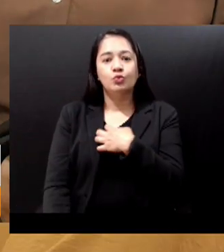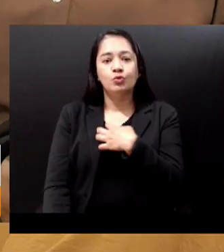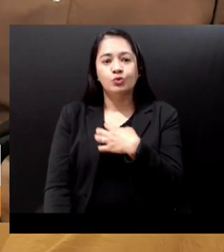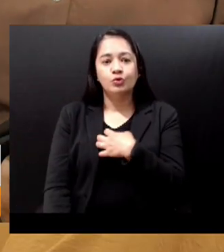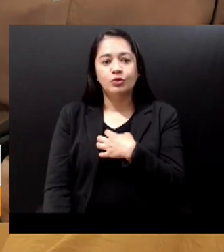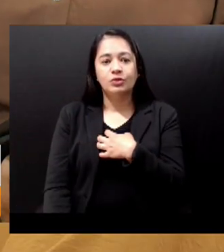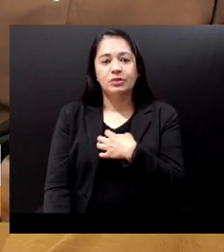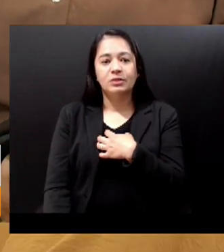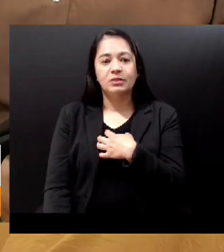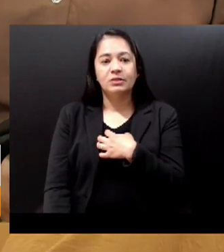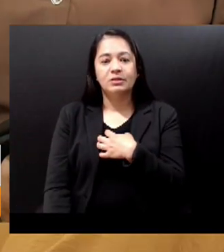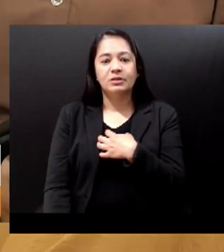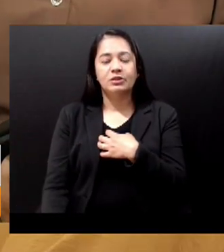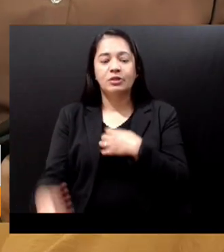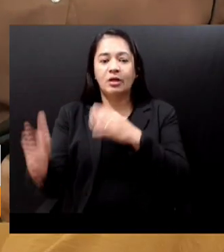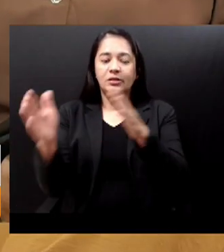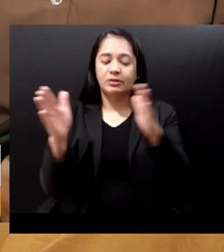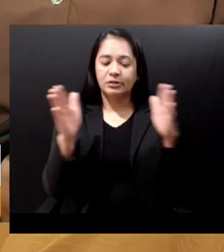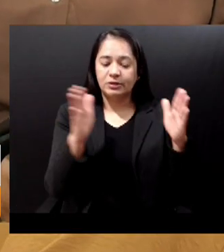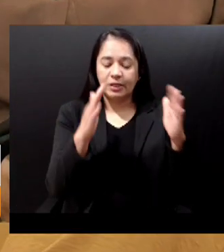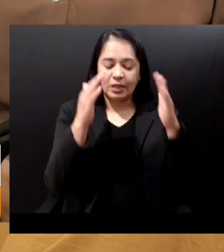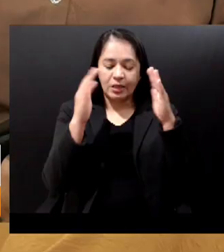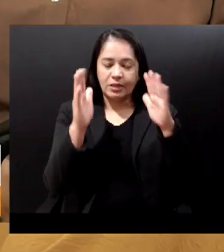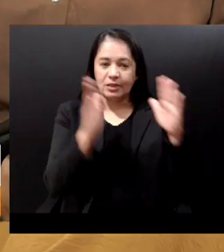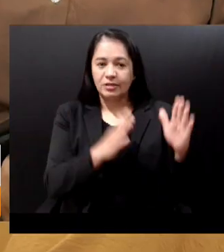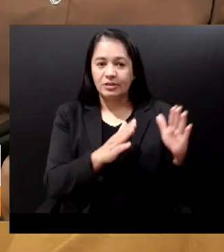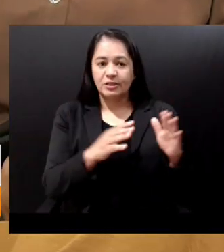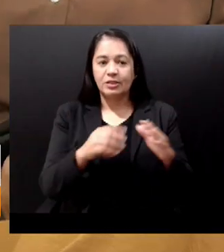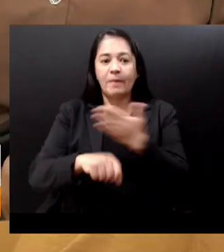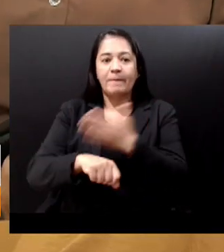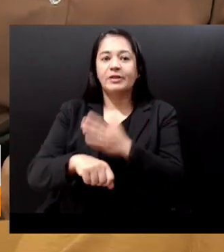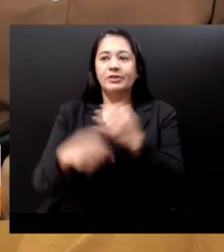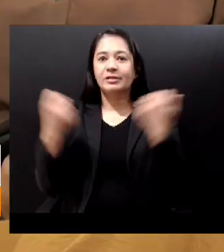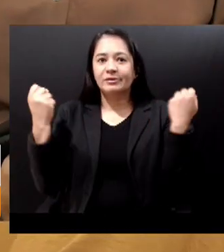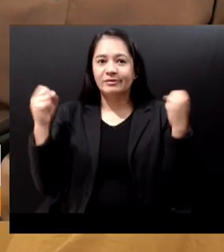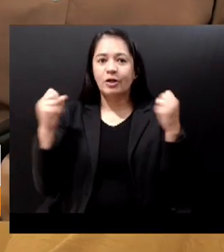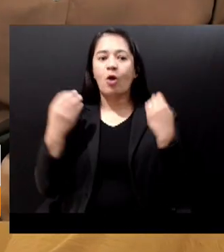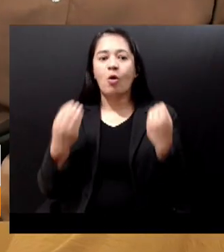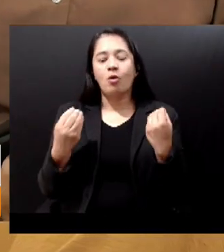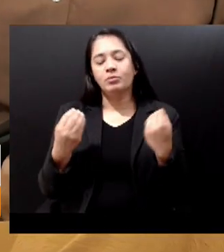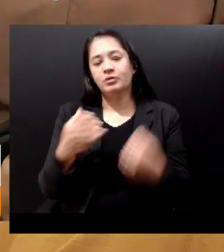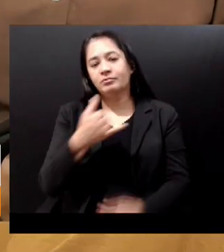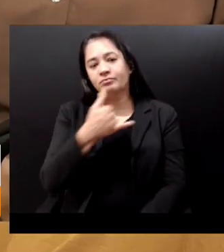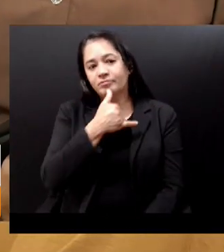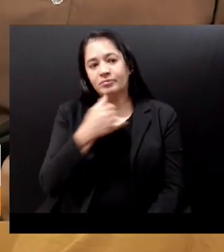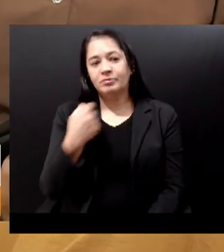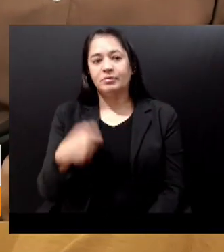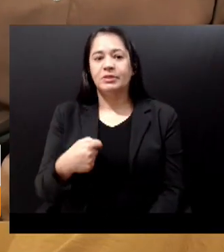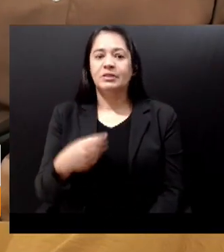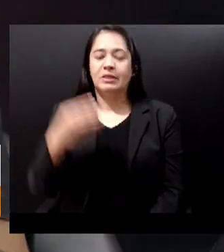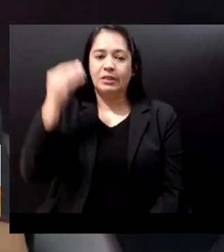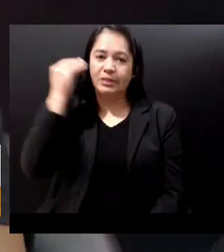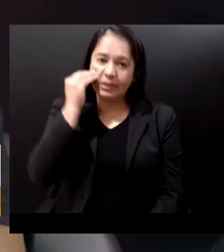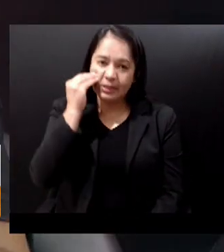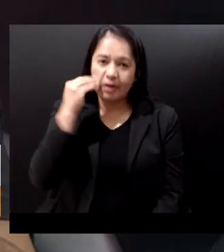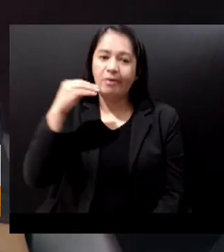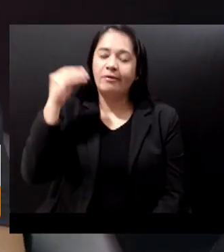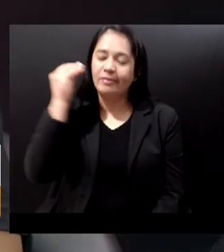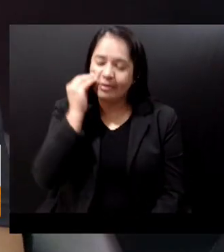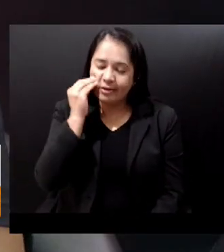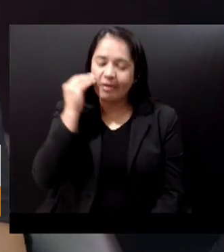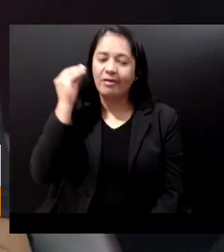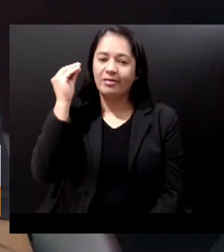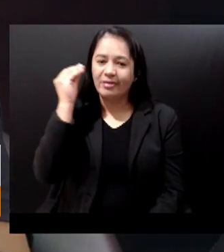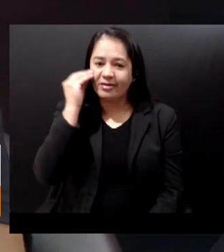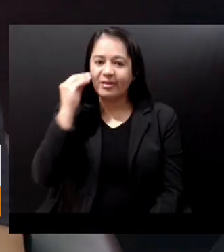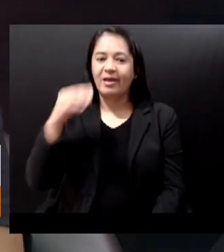desligar a cabeça fazendo atividade física. Como? Infelizmente, a gente tem que testar e fazer até